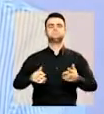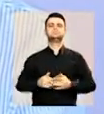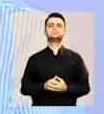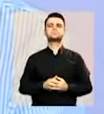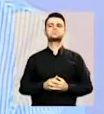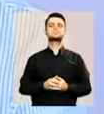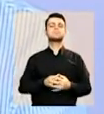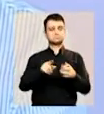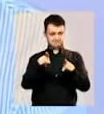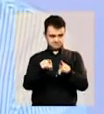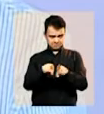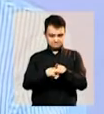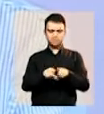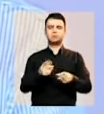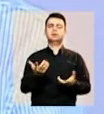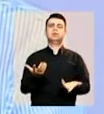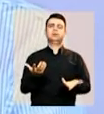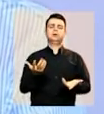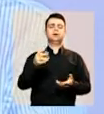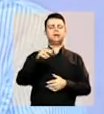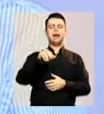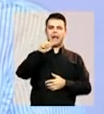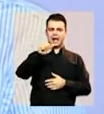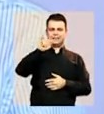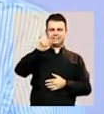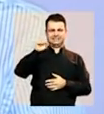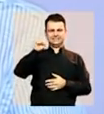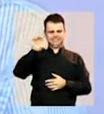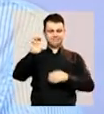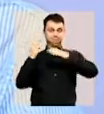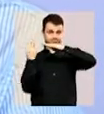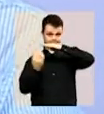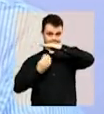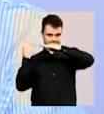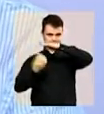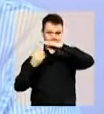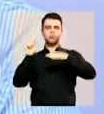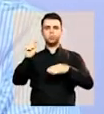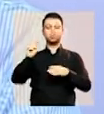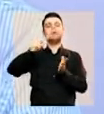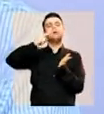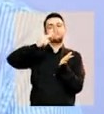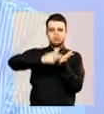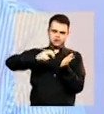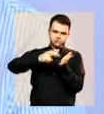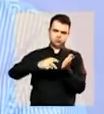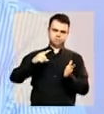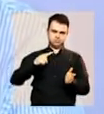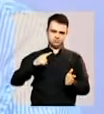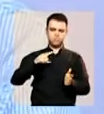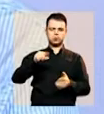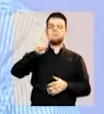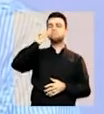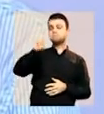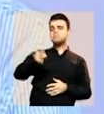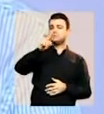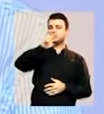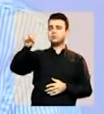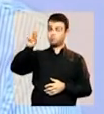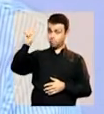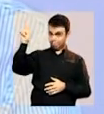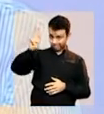Sobre a questão de custos da IESEC, a IESEC ela tem uma taxa administrativa, né, que é de R$